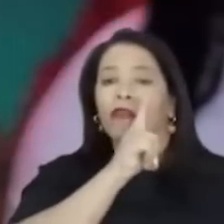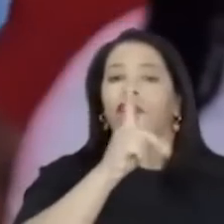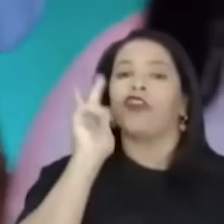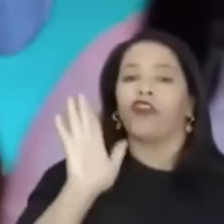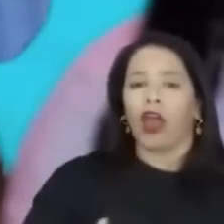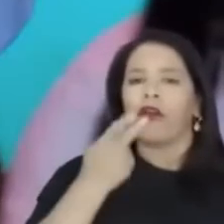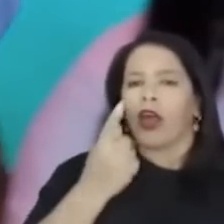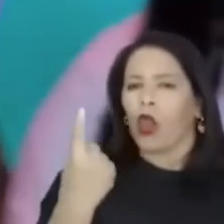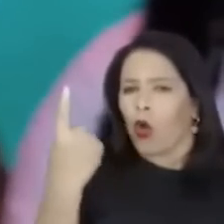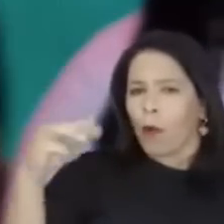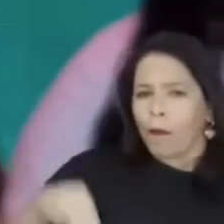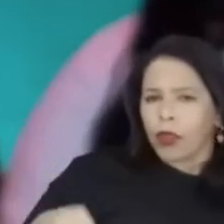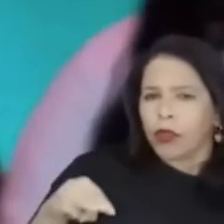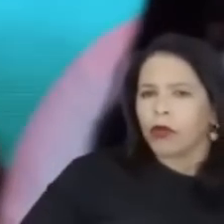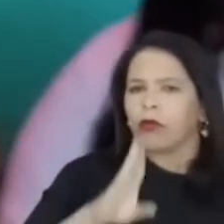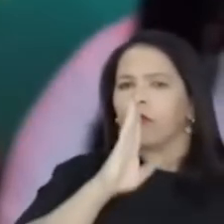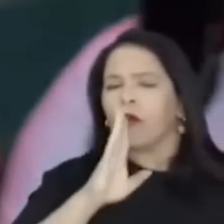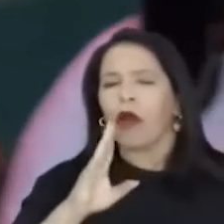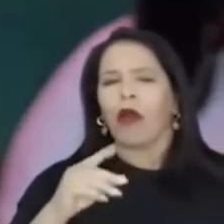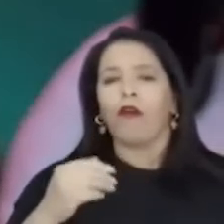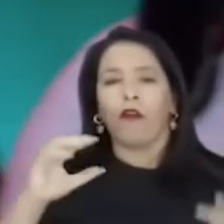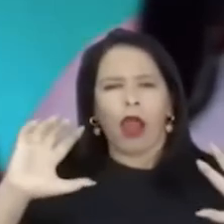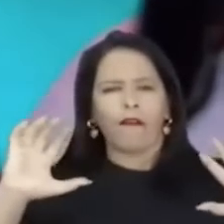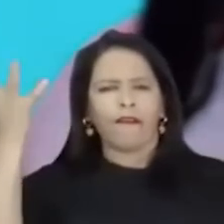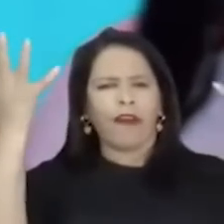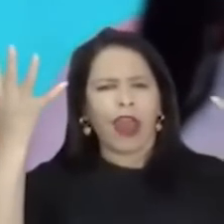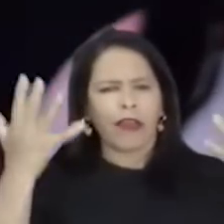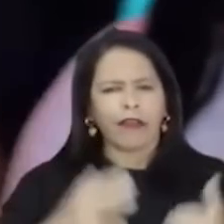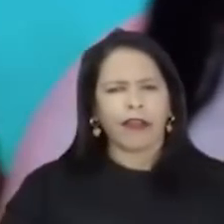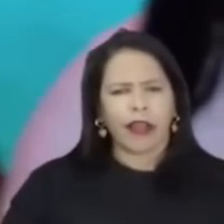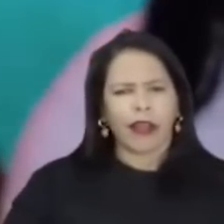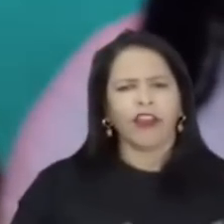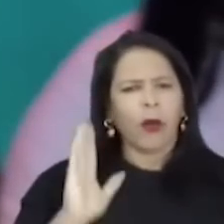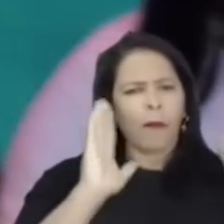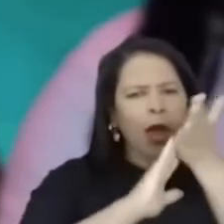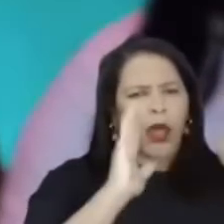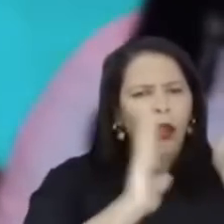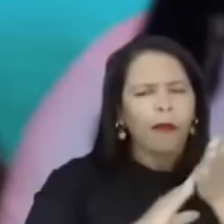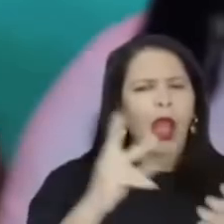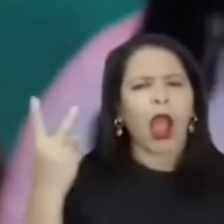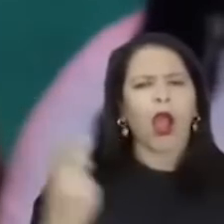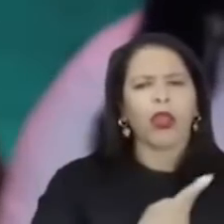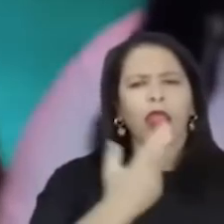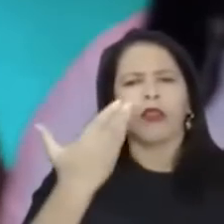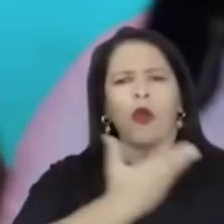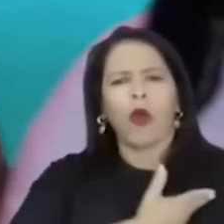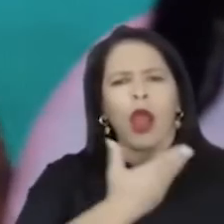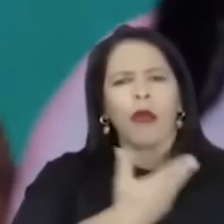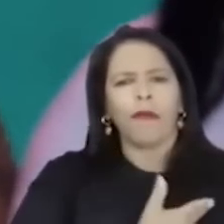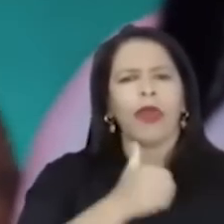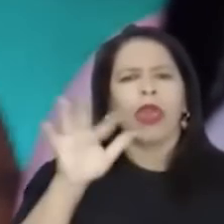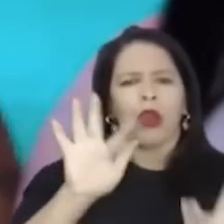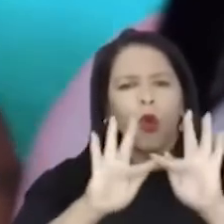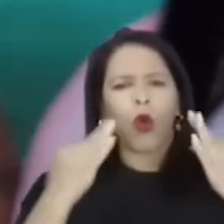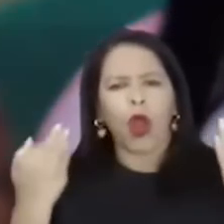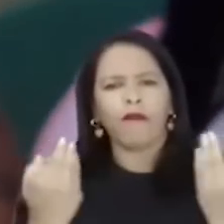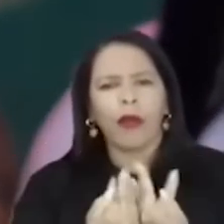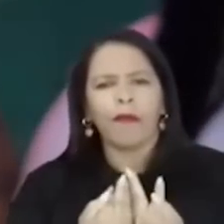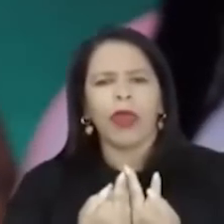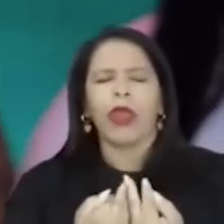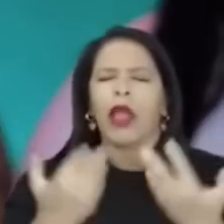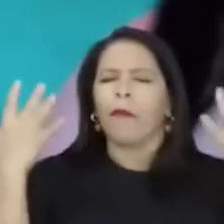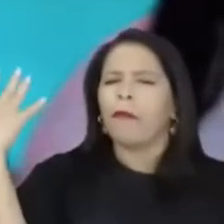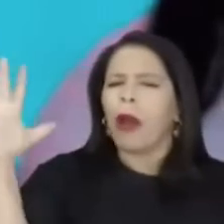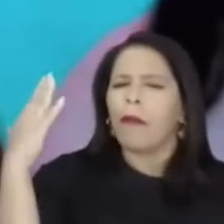numa festa de aniversário, em que um companheiro com a sua família comemorava o seu